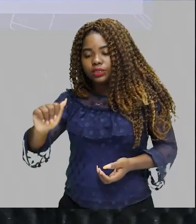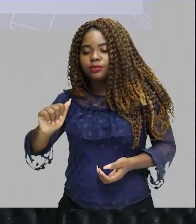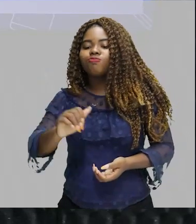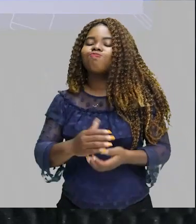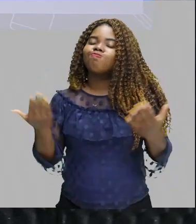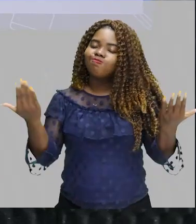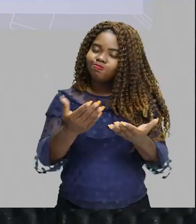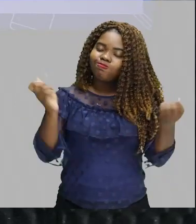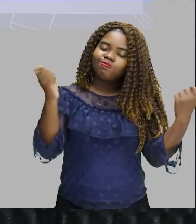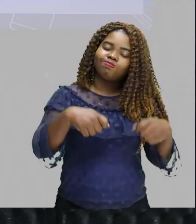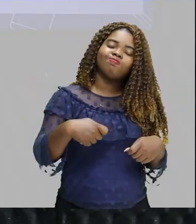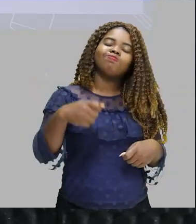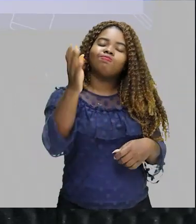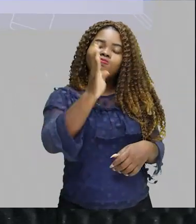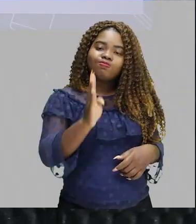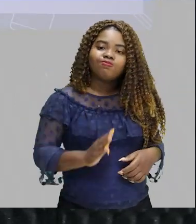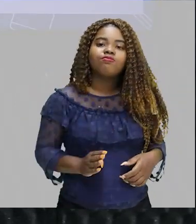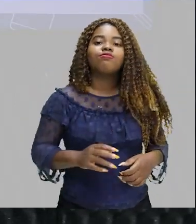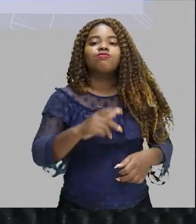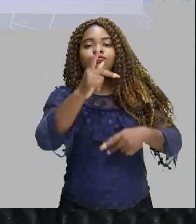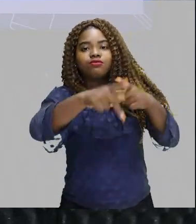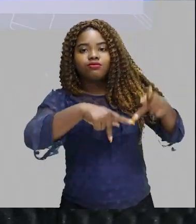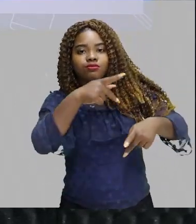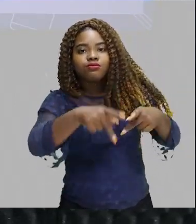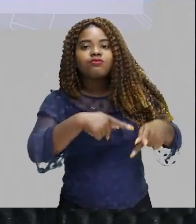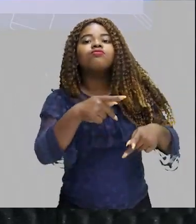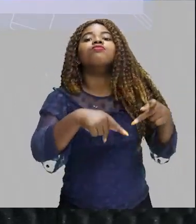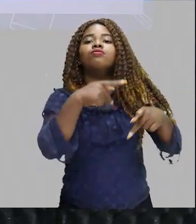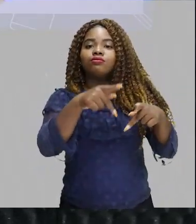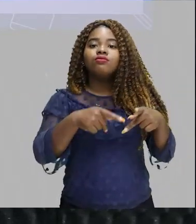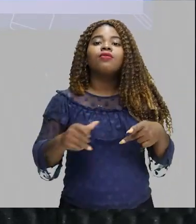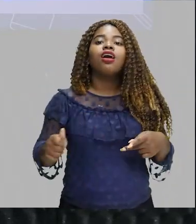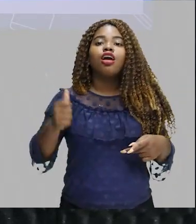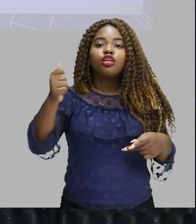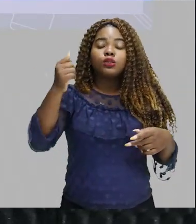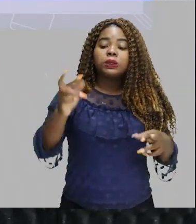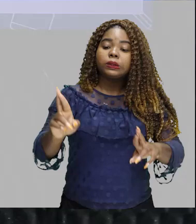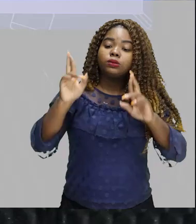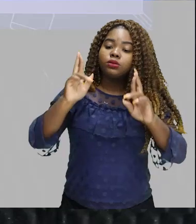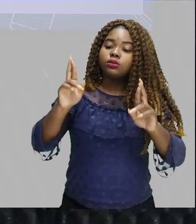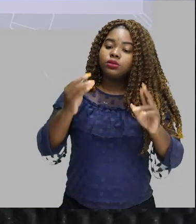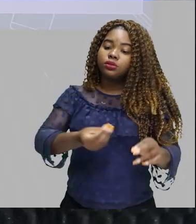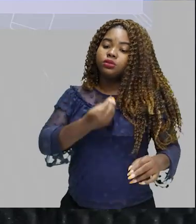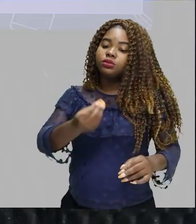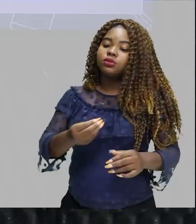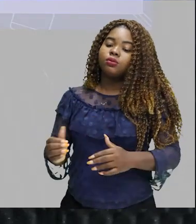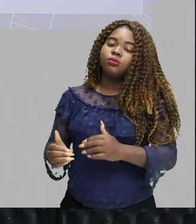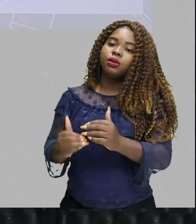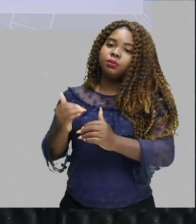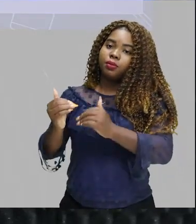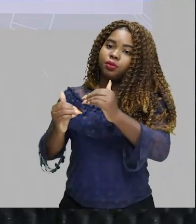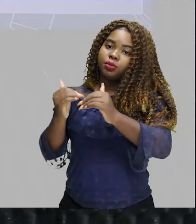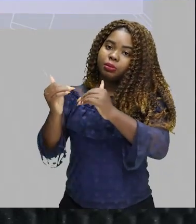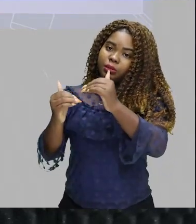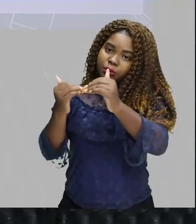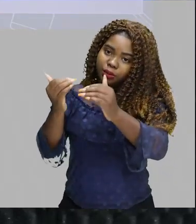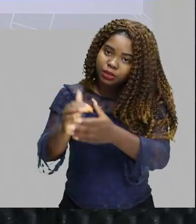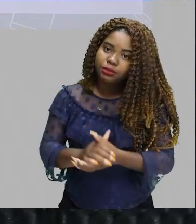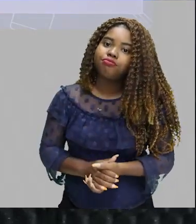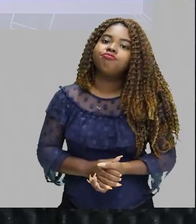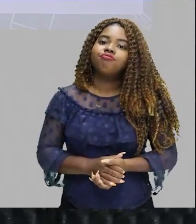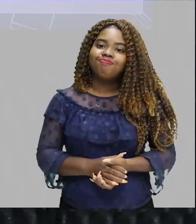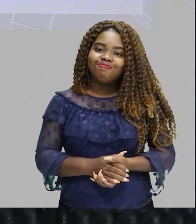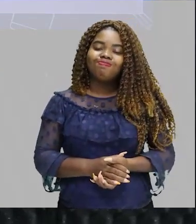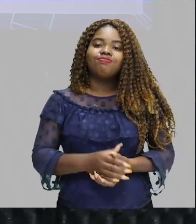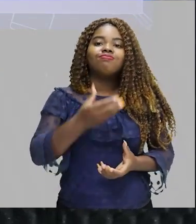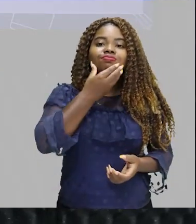dizer que o Brasil é um país de população adulta e a nossa expectativa de vida ela vem aumentando, ó, principalmente ali